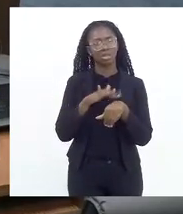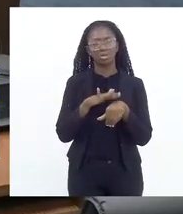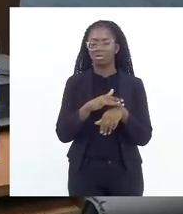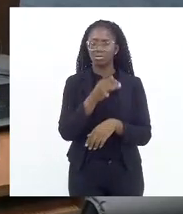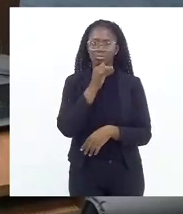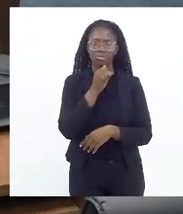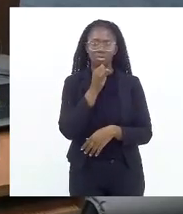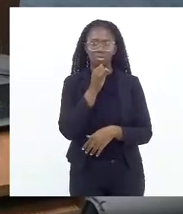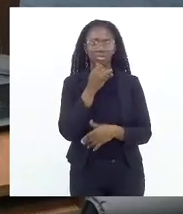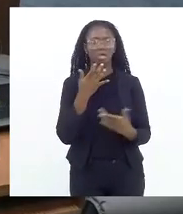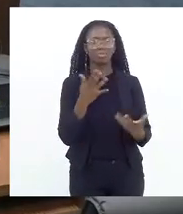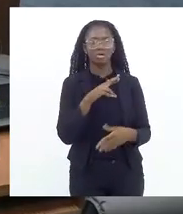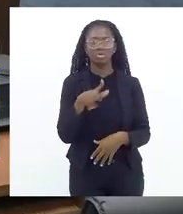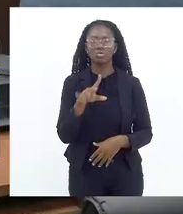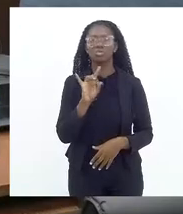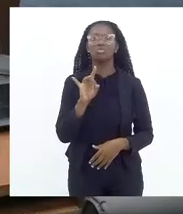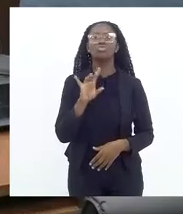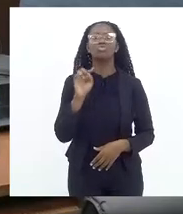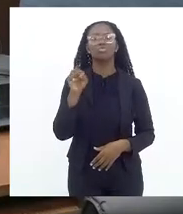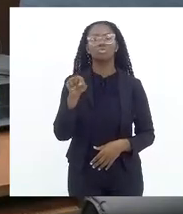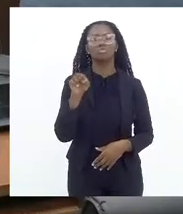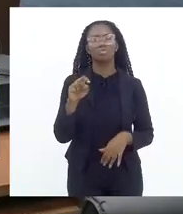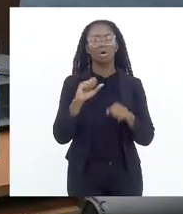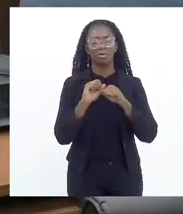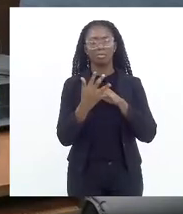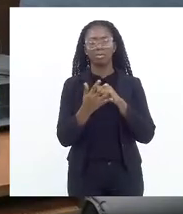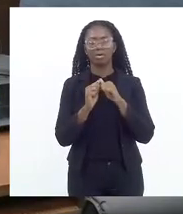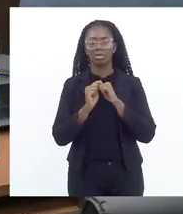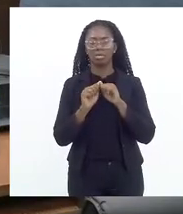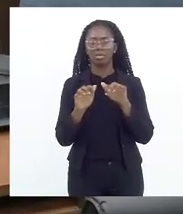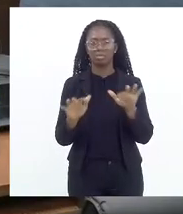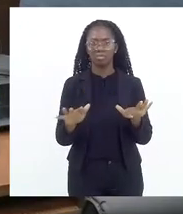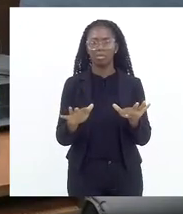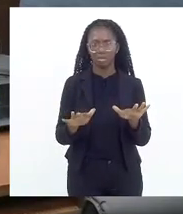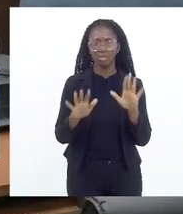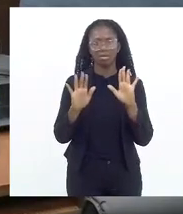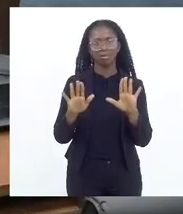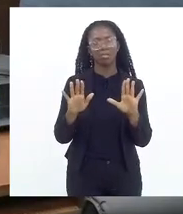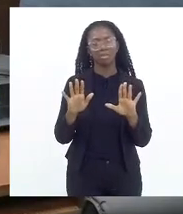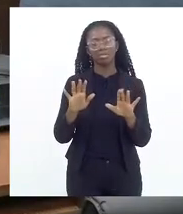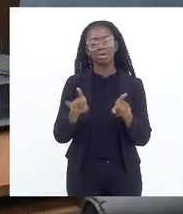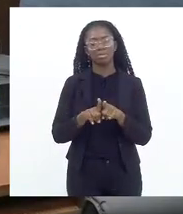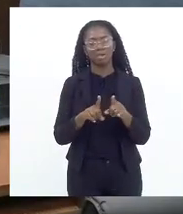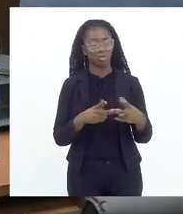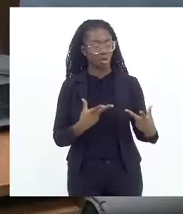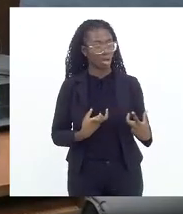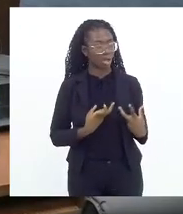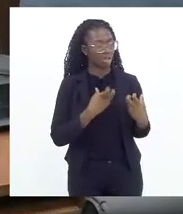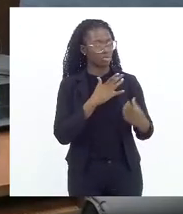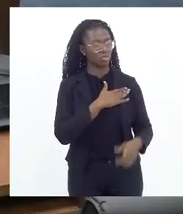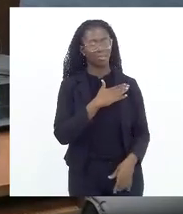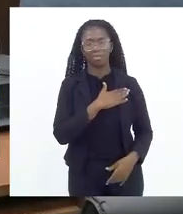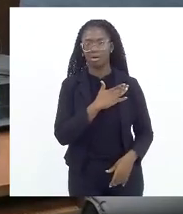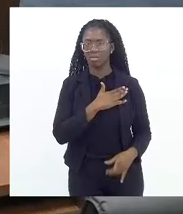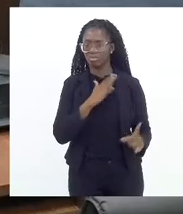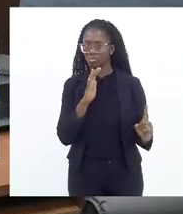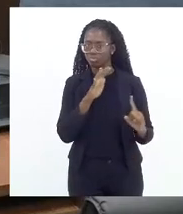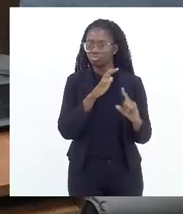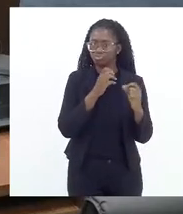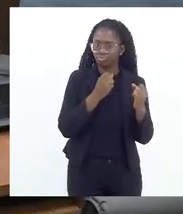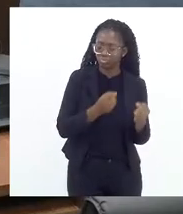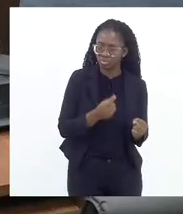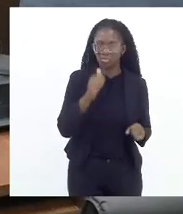exemplo, que não são só relacionadas à pandemia, como o caso do câncer de mama, que tem impactado na vida